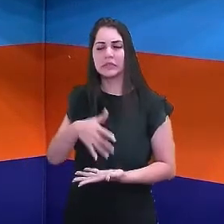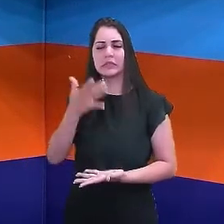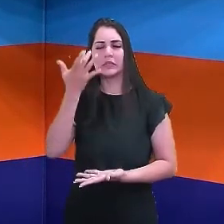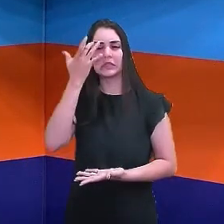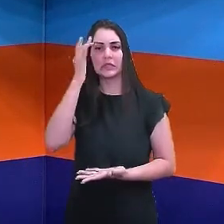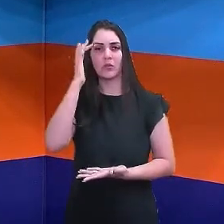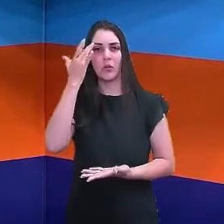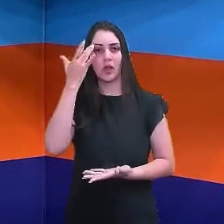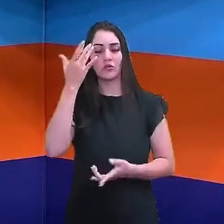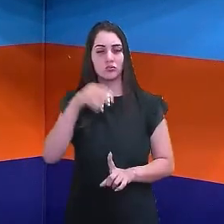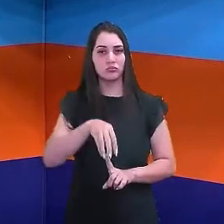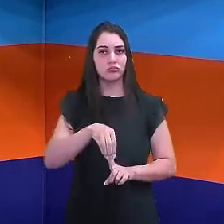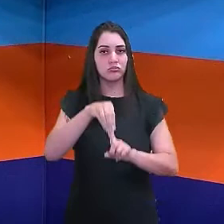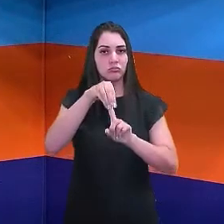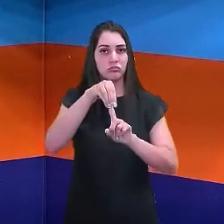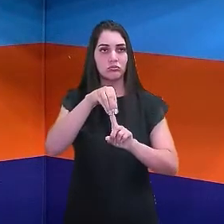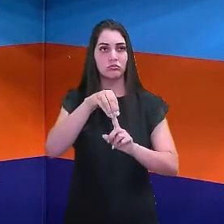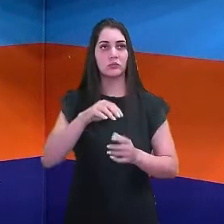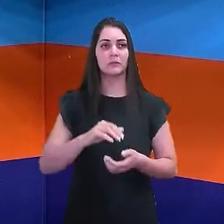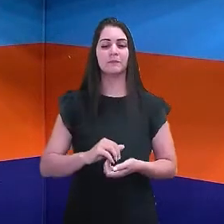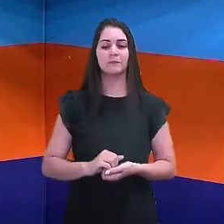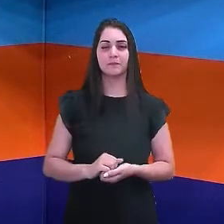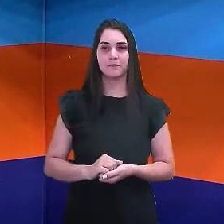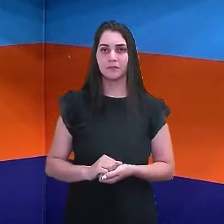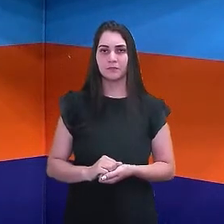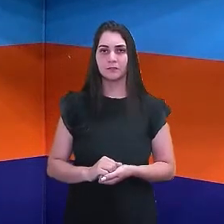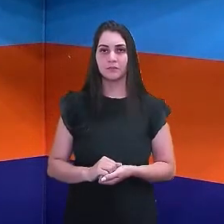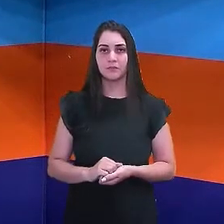a principal